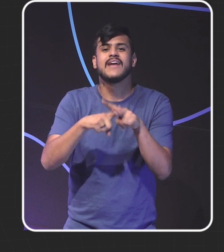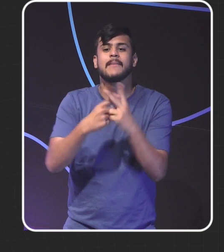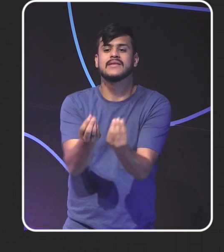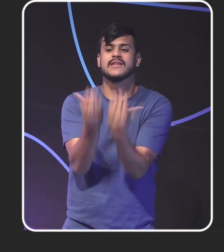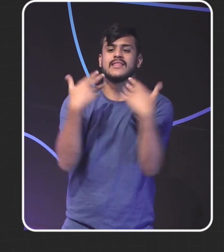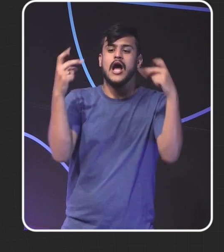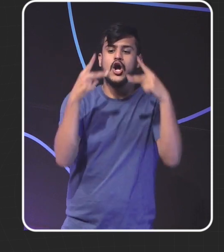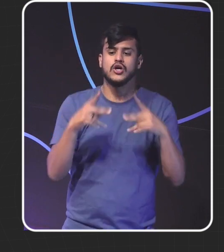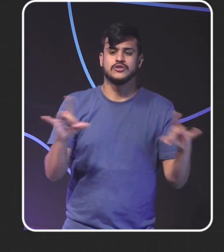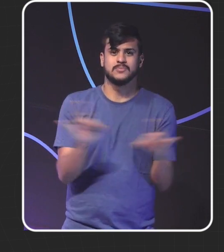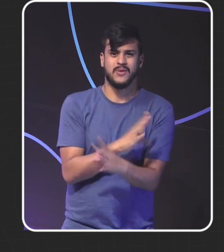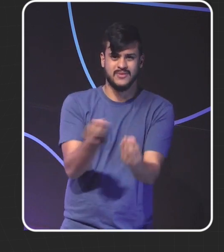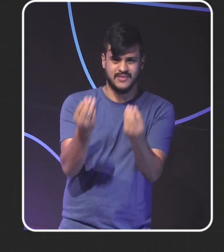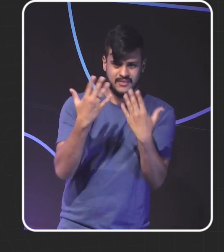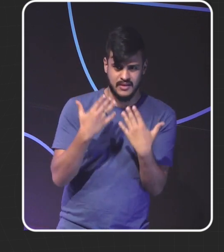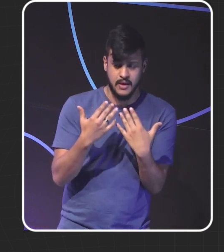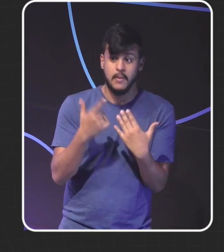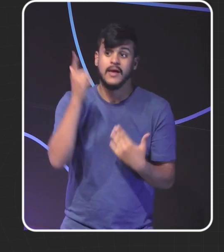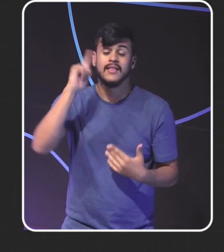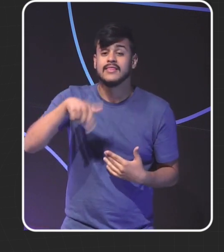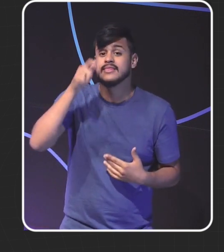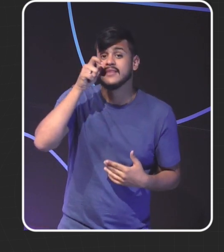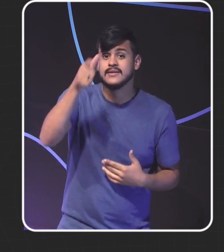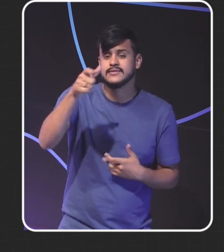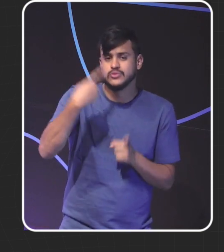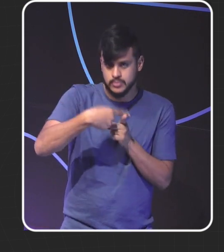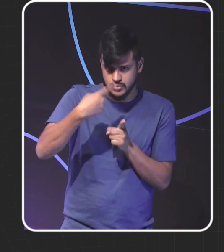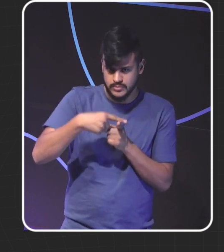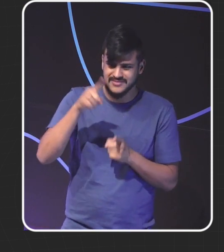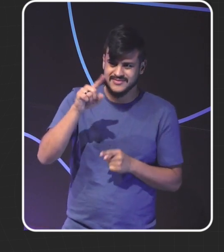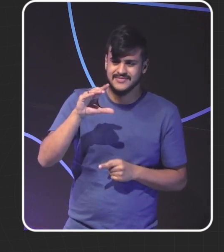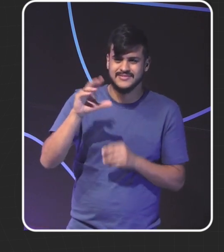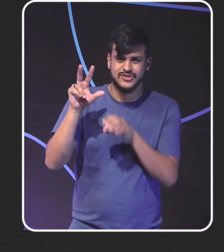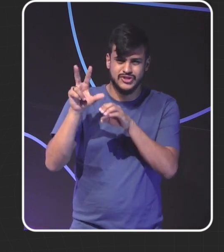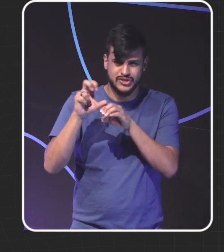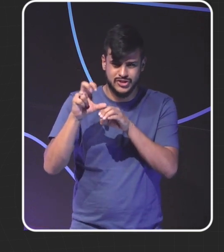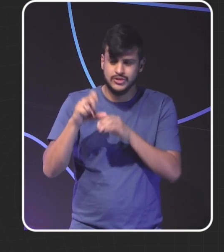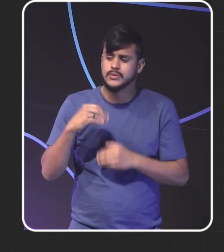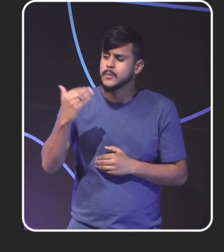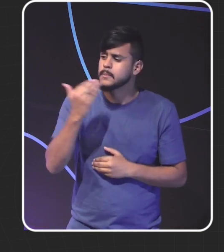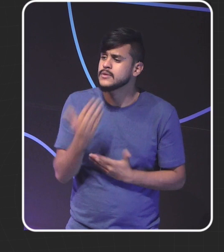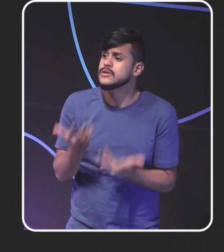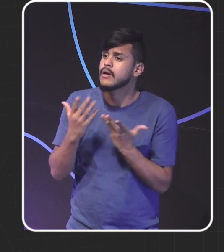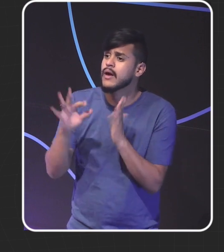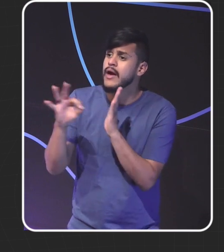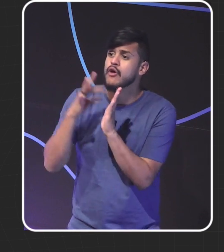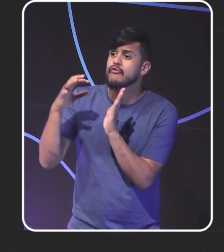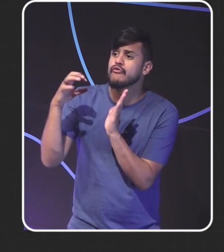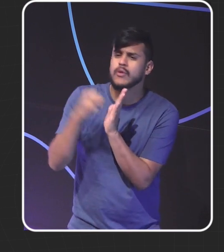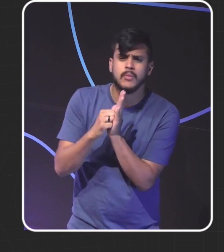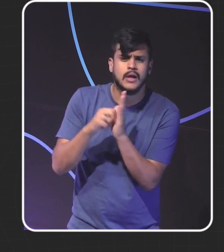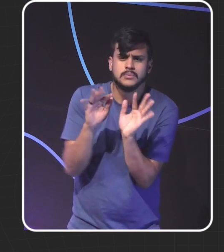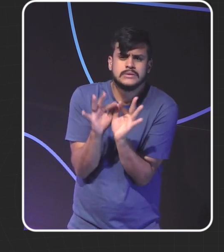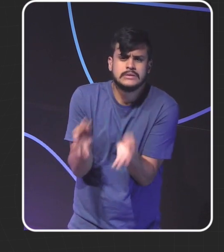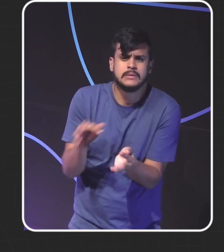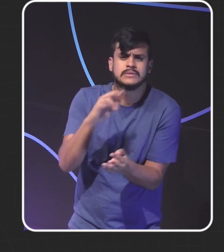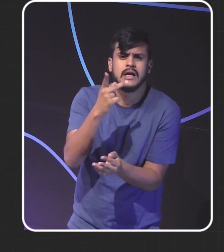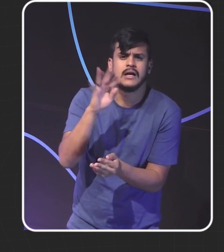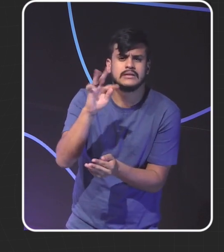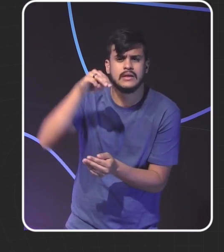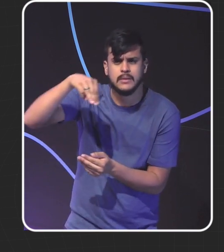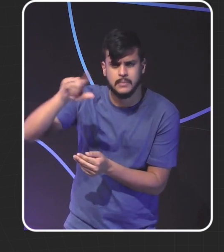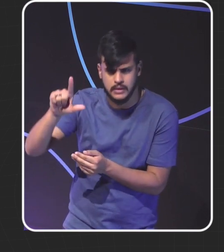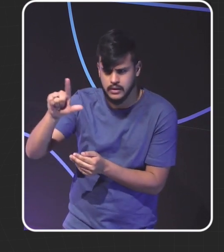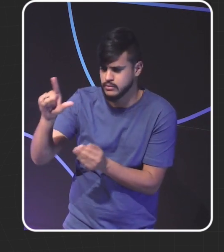e foi interessante porque no chat GPT eu pedi para ele criar um formulário simples em HTML, e ele